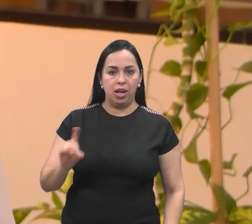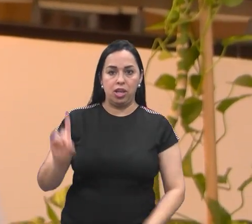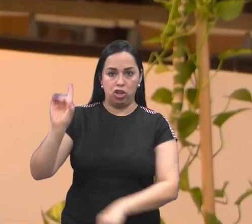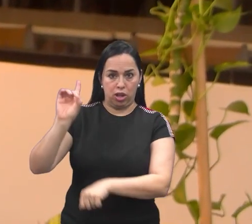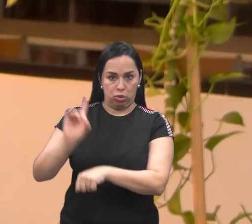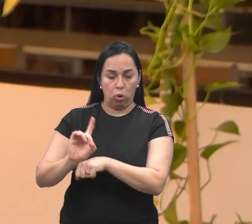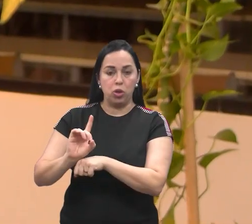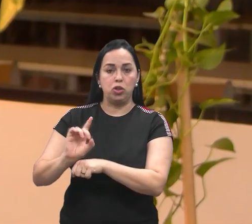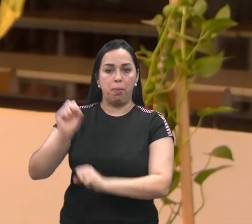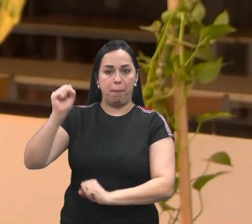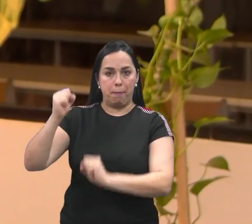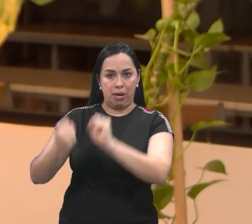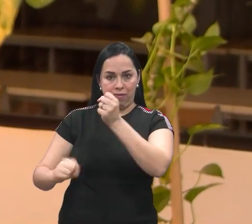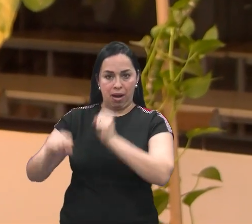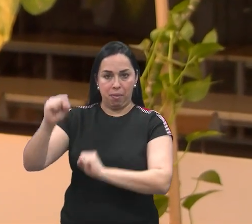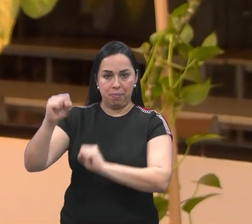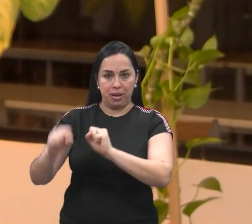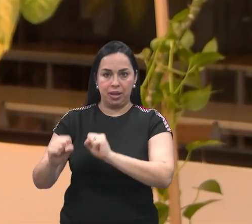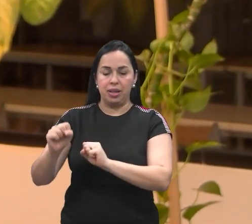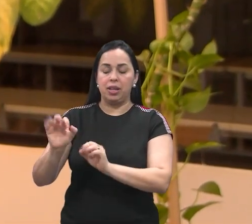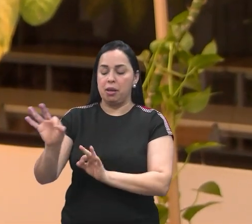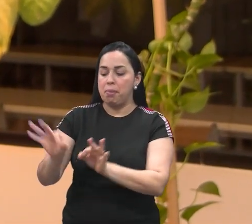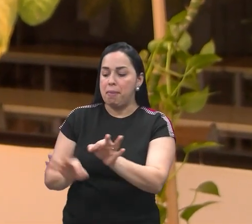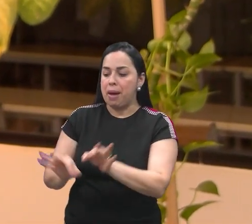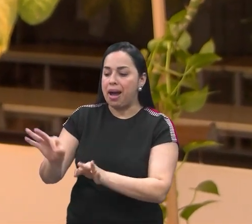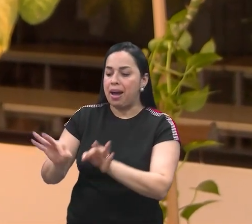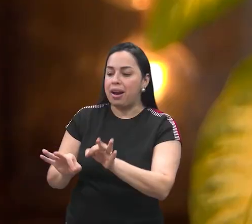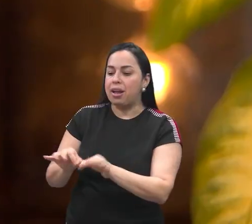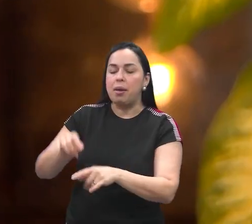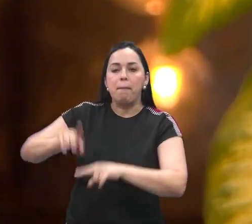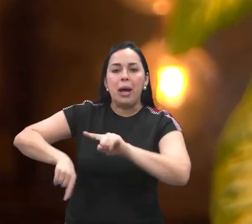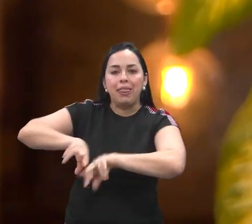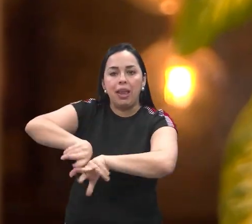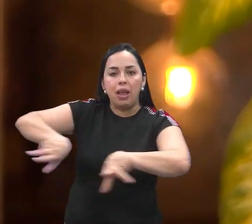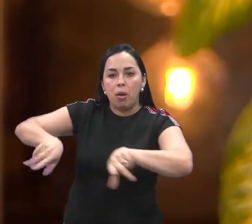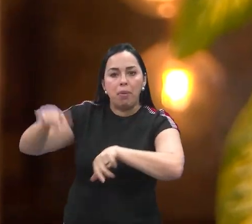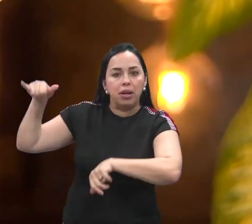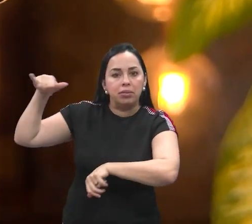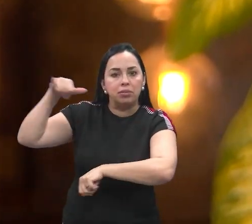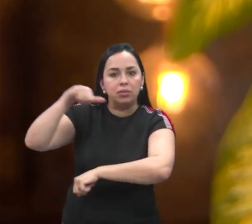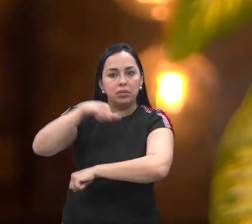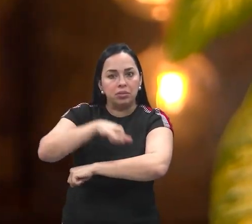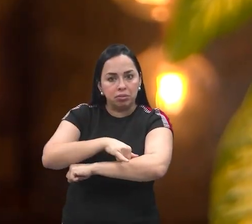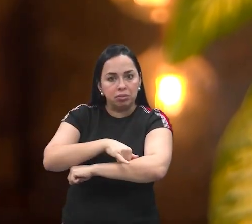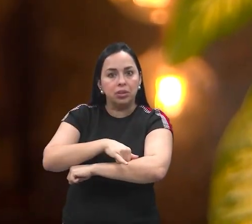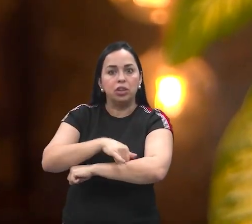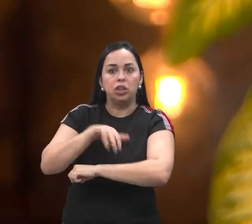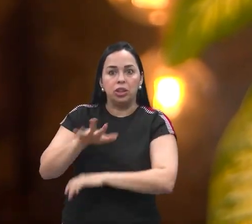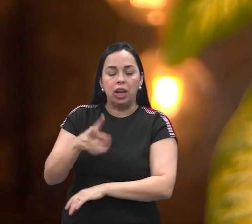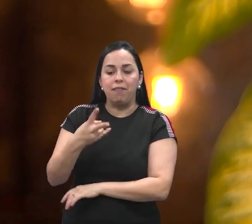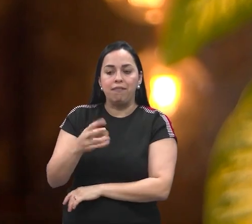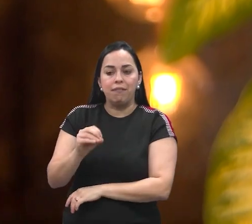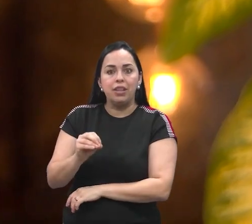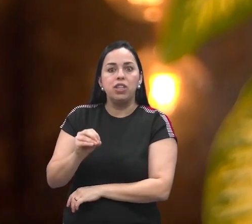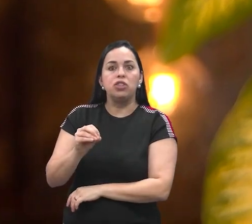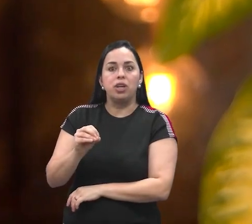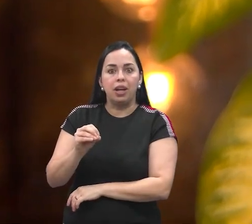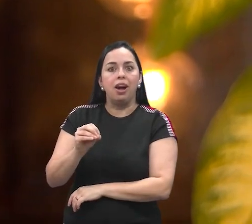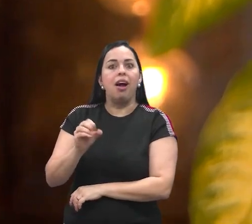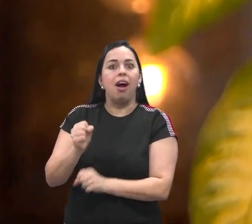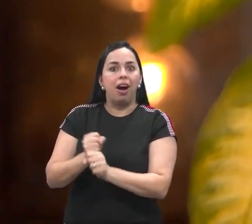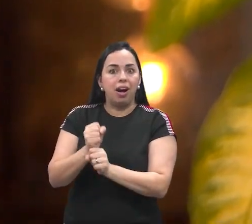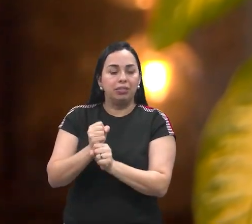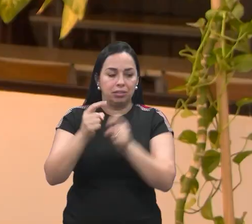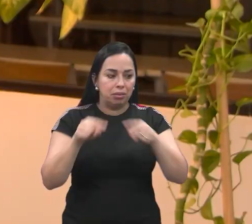diretor de uma empresa que fabrica peças para aeronaves. Um dos clientes da companhia há quase 20 anos é